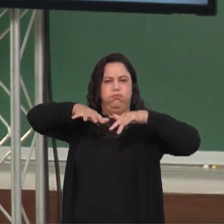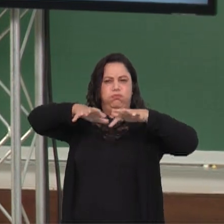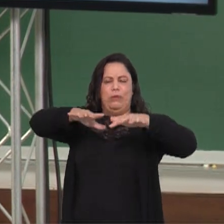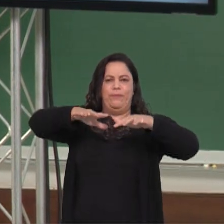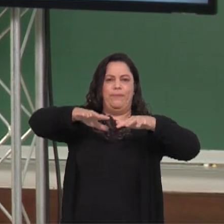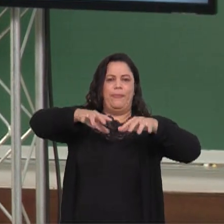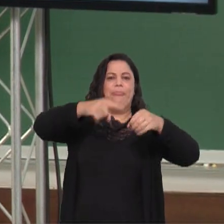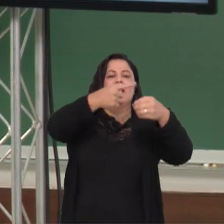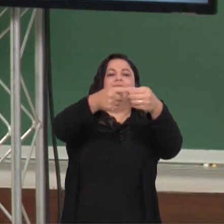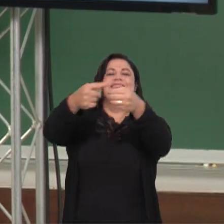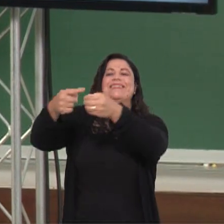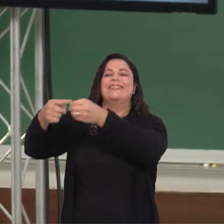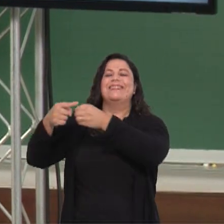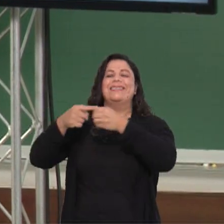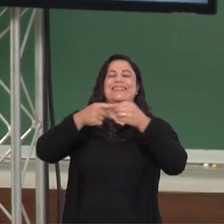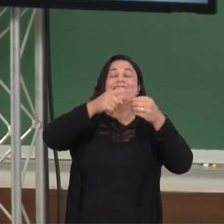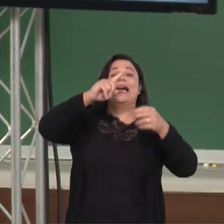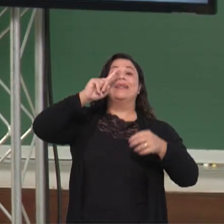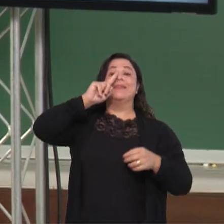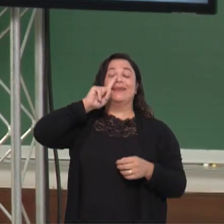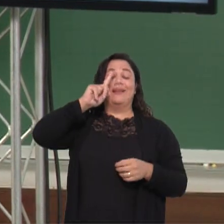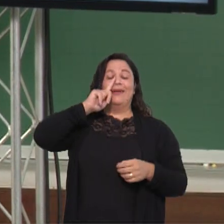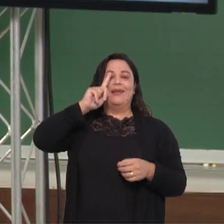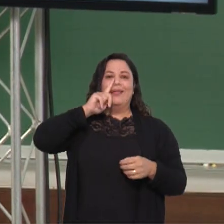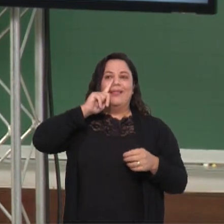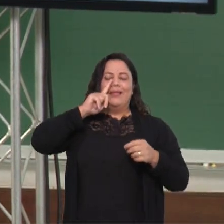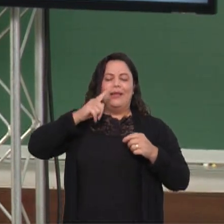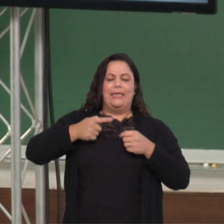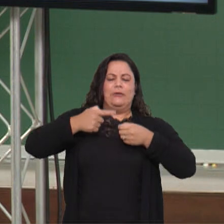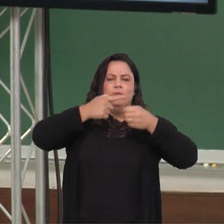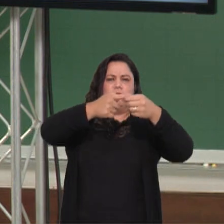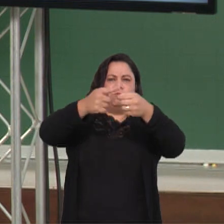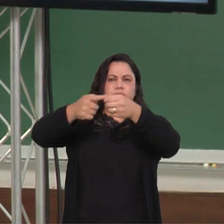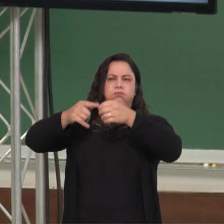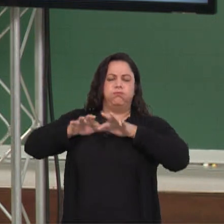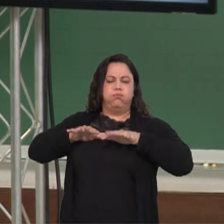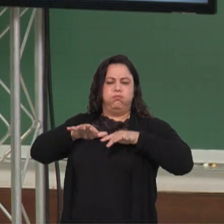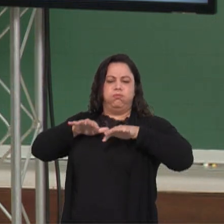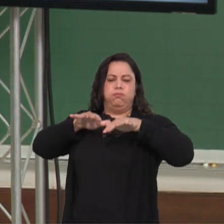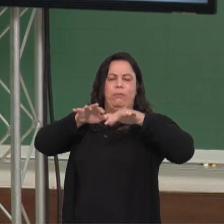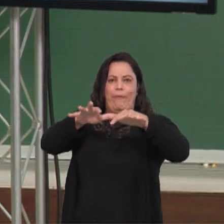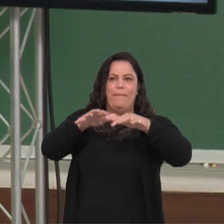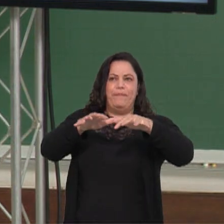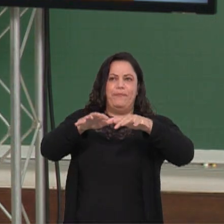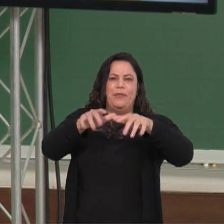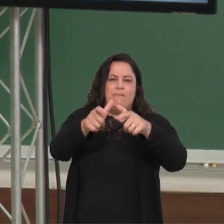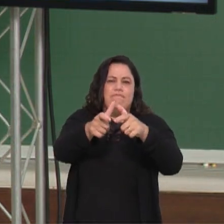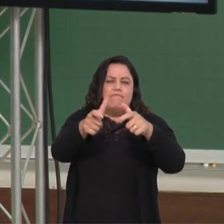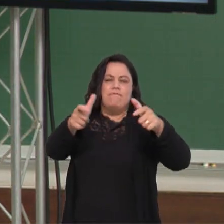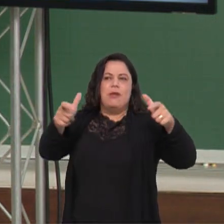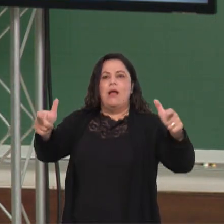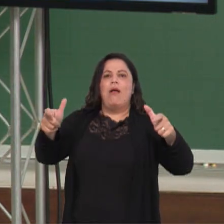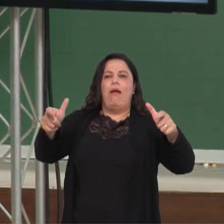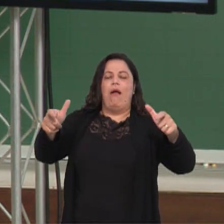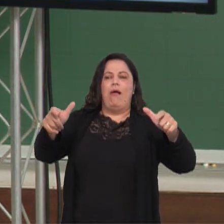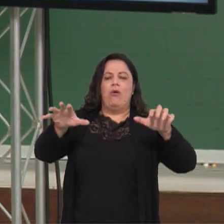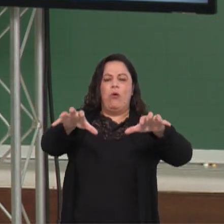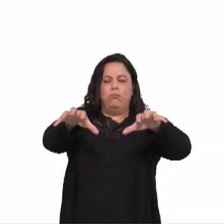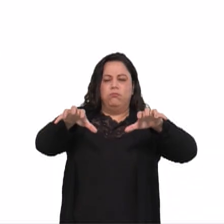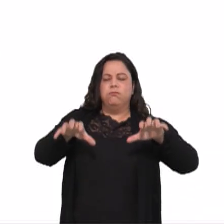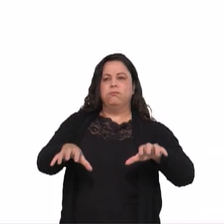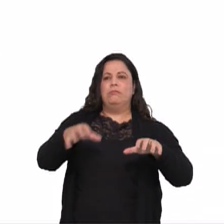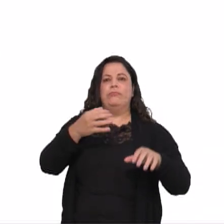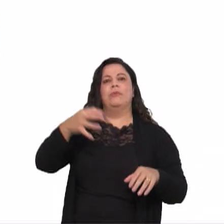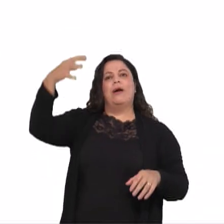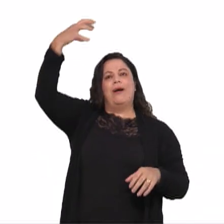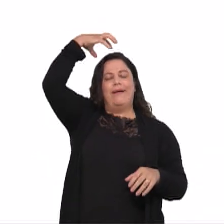locais, e ele cria aí um dos maiores impérios aí da história antiga, tá? Alexandre